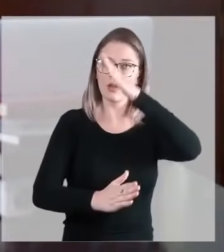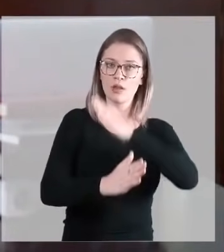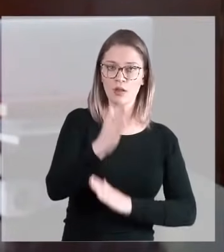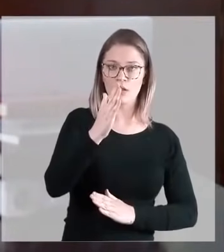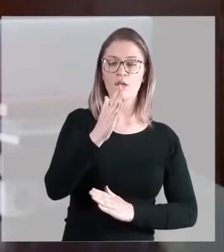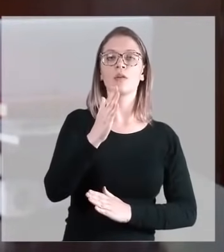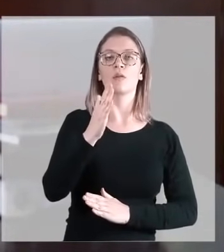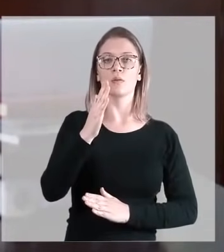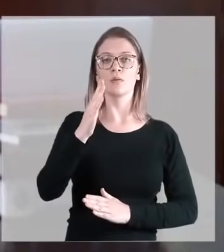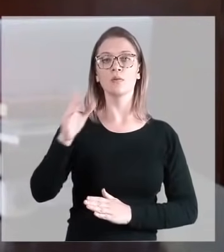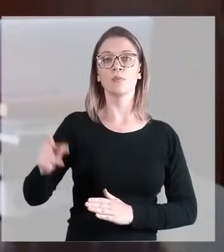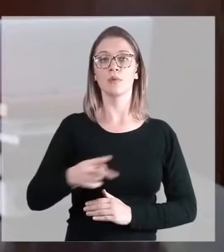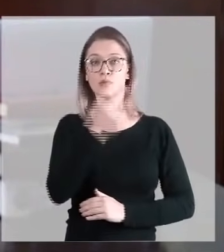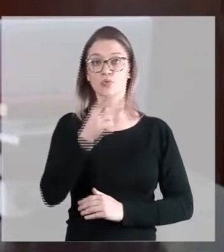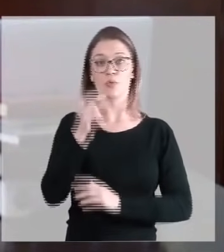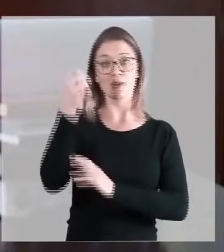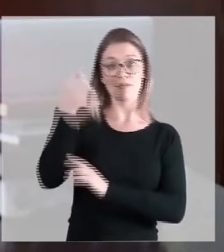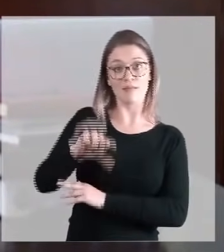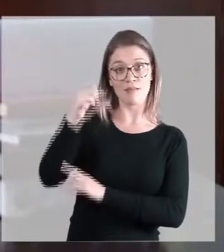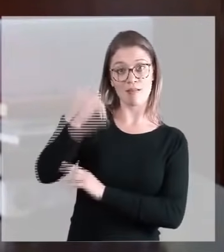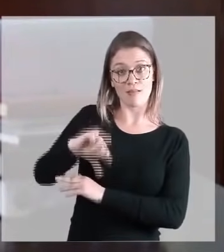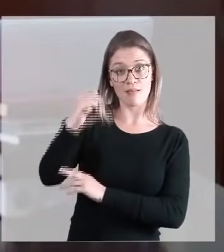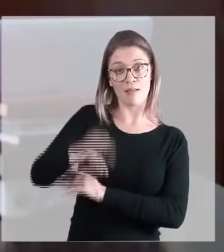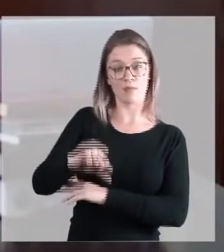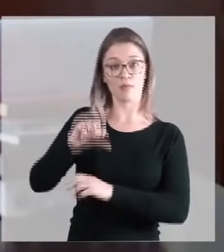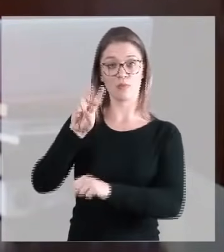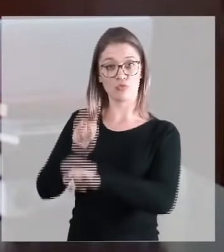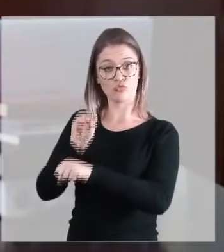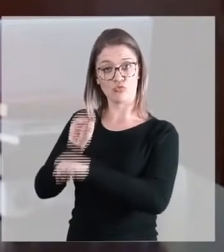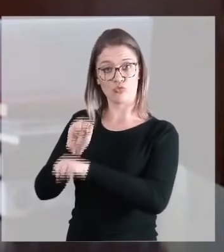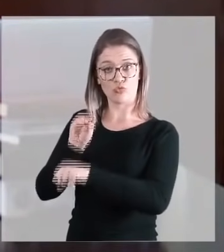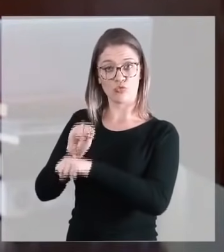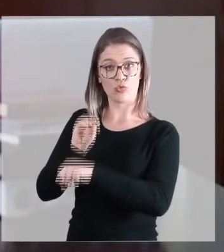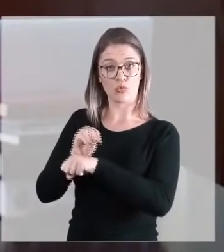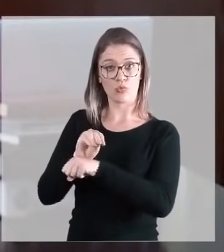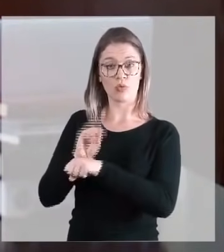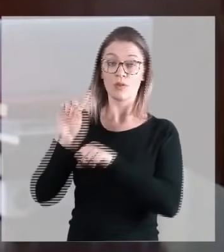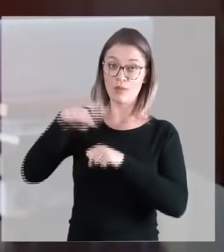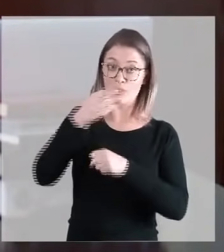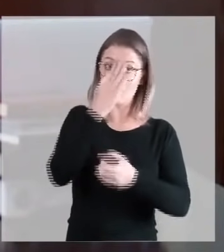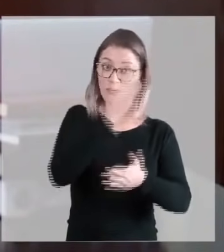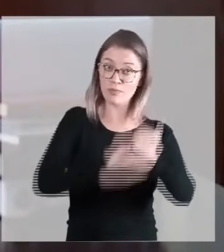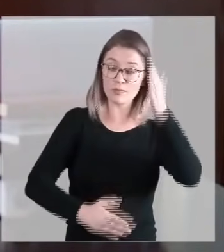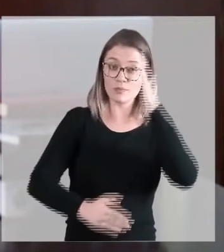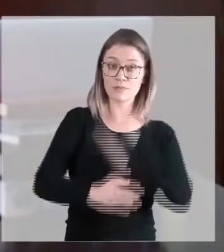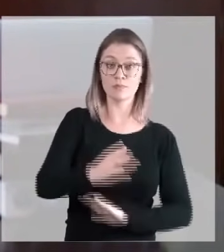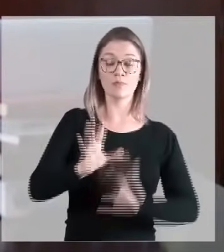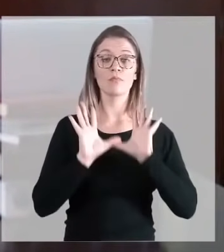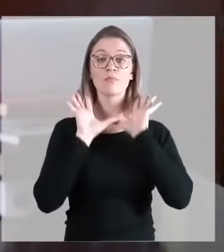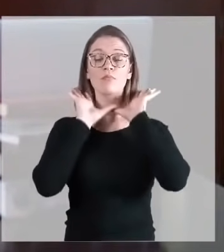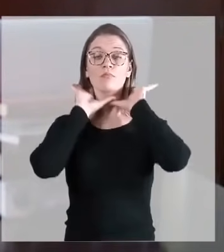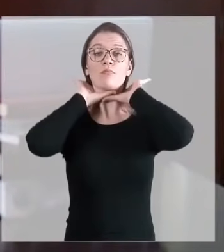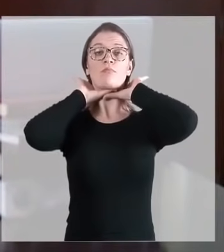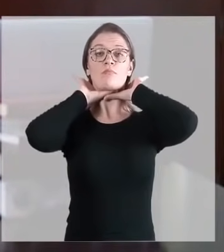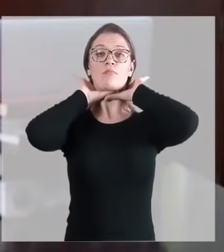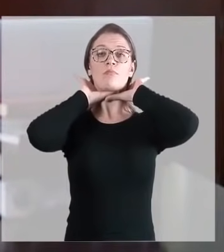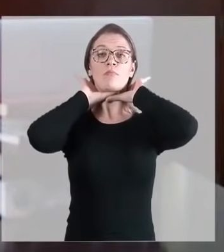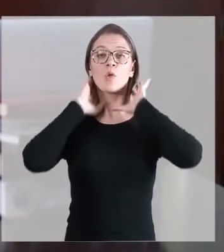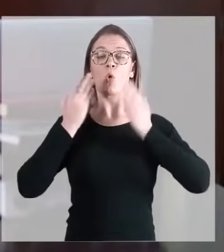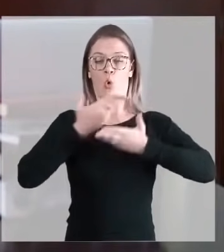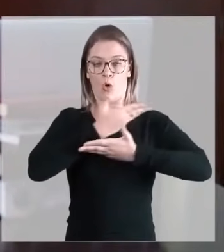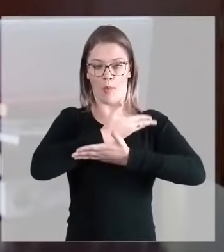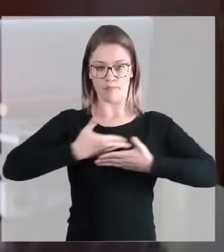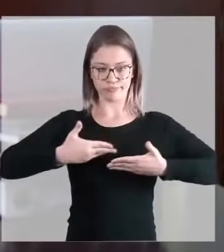duas lésbicas que o criavam e depois de ter sido mutilado foi também degolado, teve o seu corpo dilacerado em